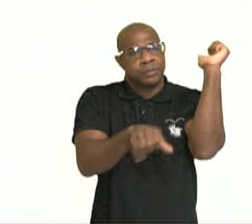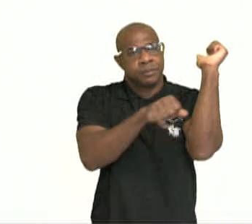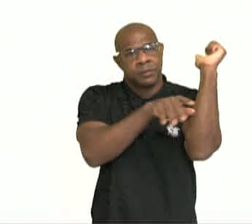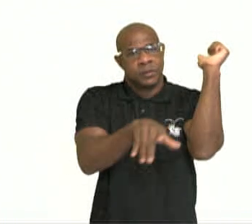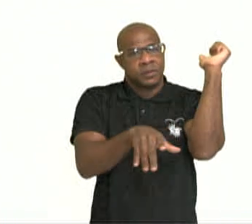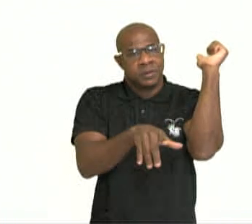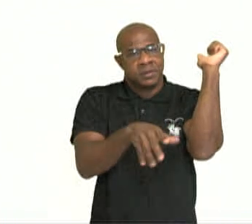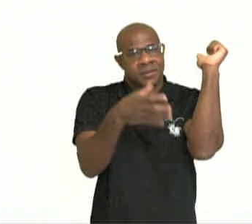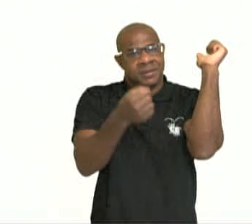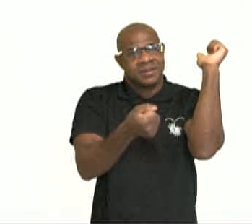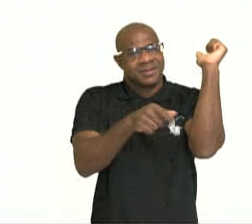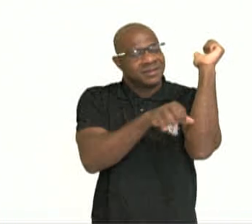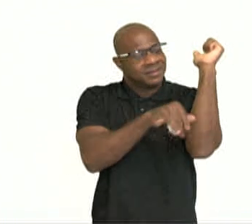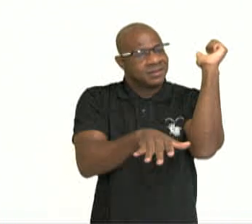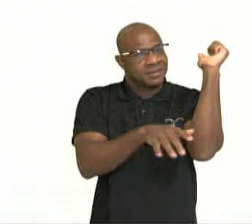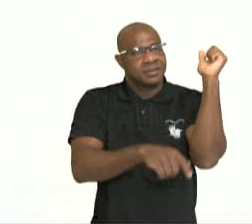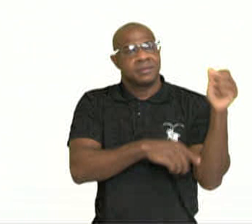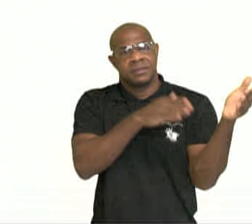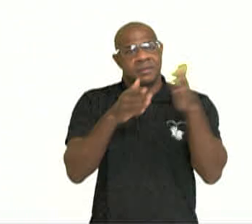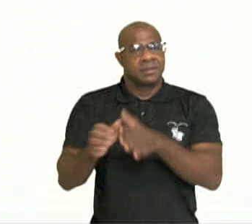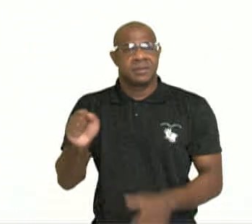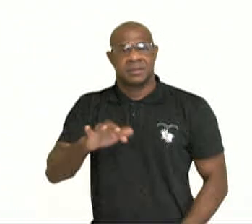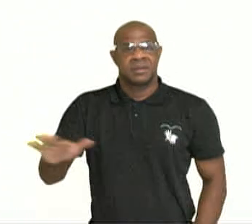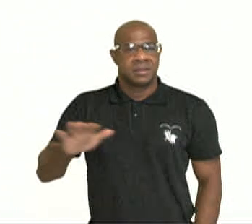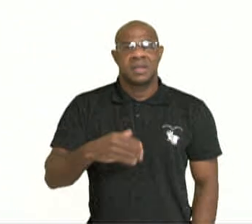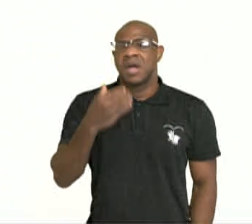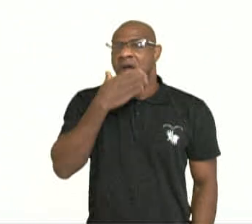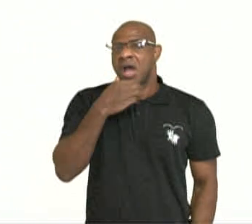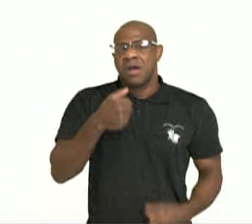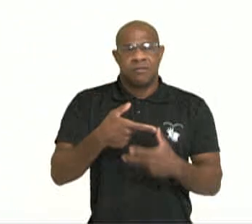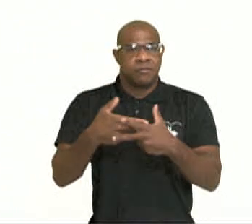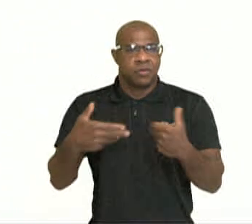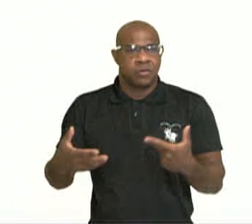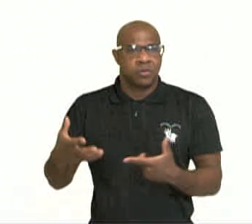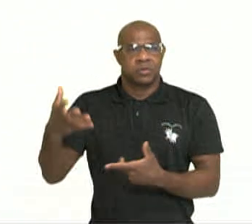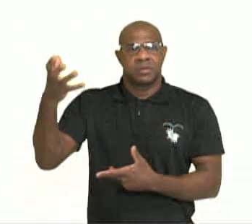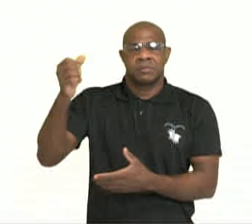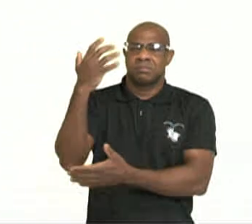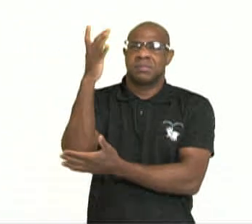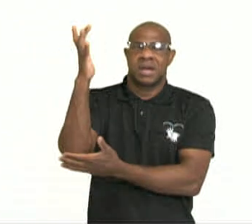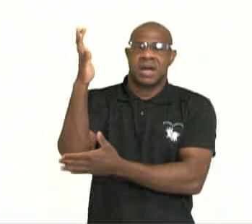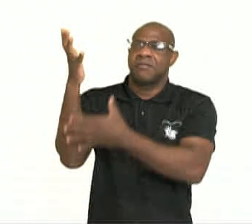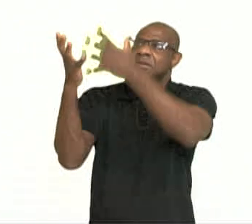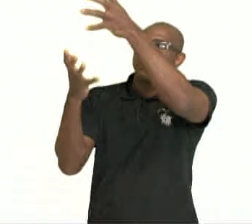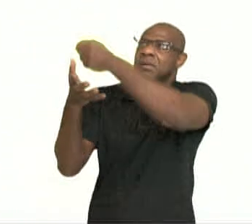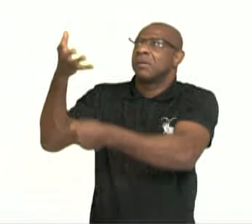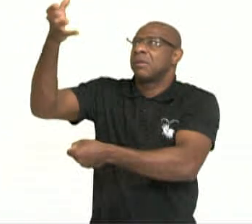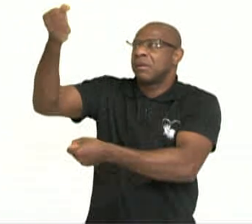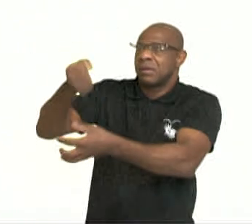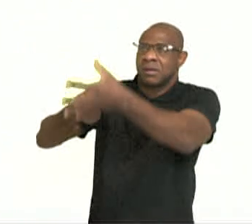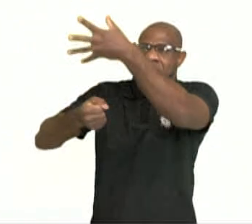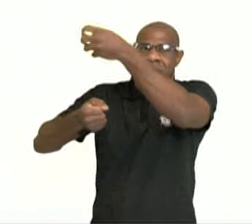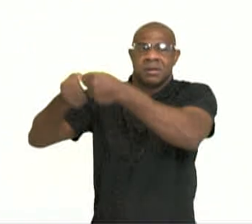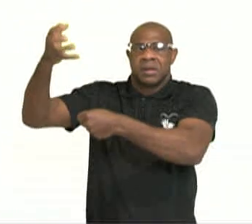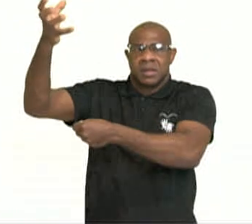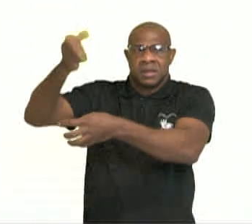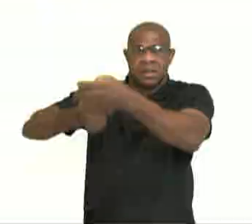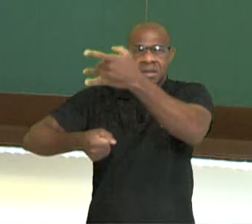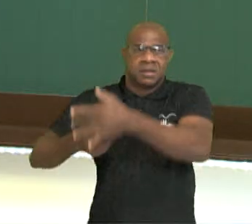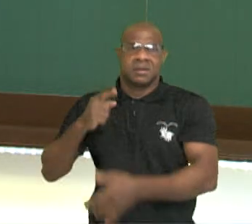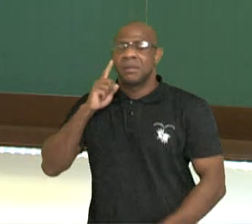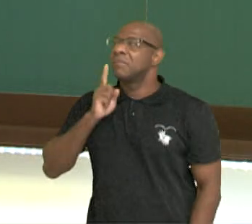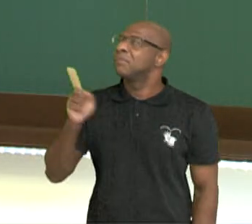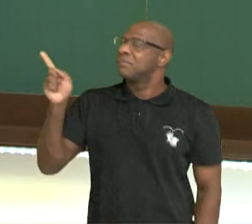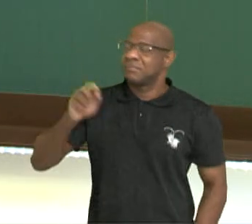terceira, estão tirando, por exemplo, os frutos de uma árvore. Poderia ser suas sementes, poderiam ser suas